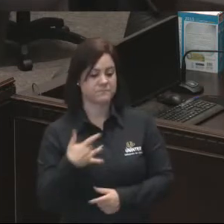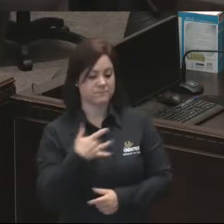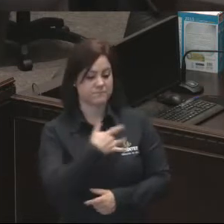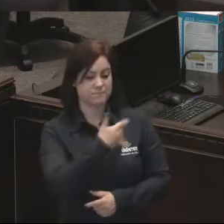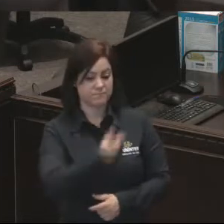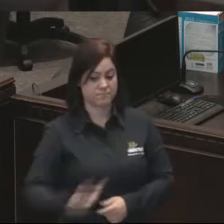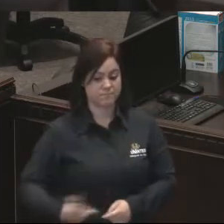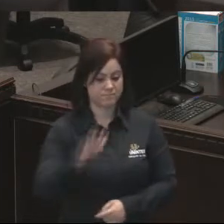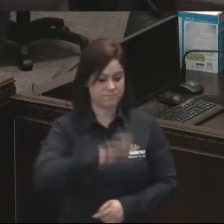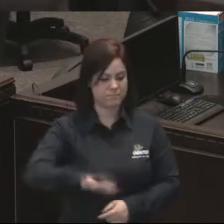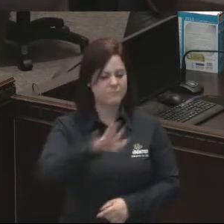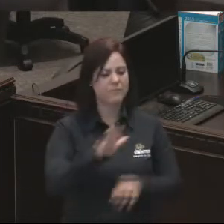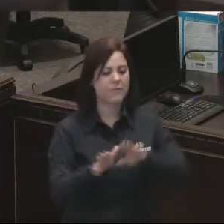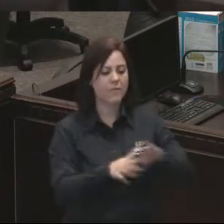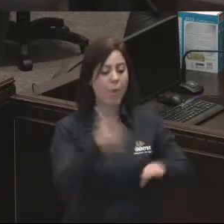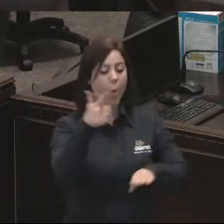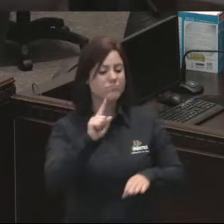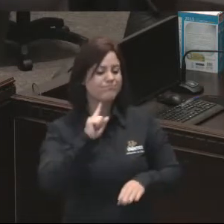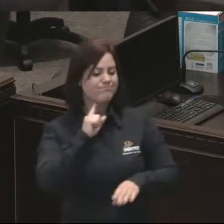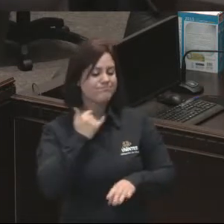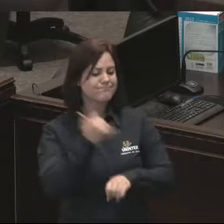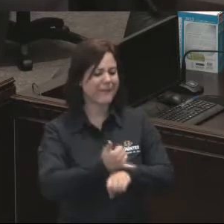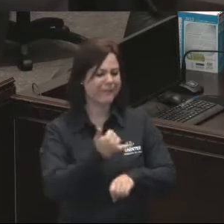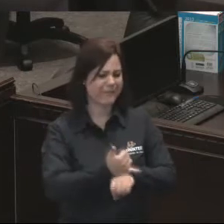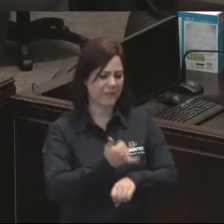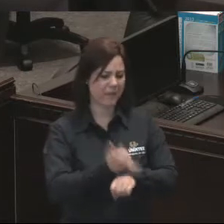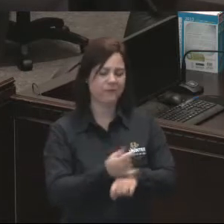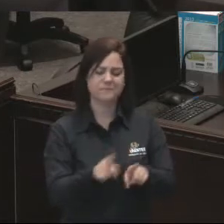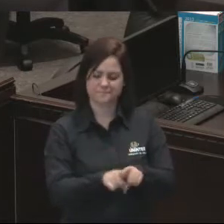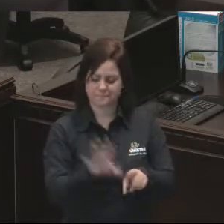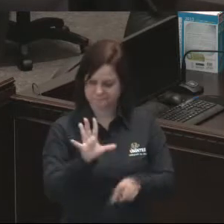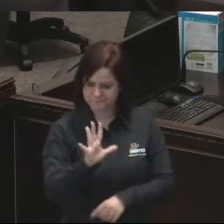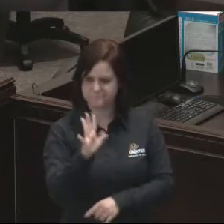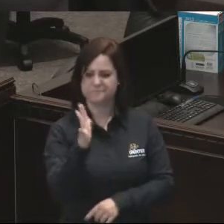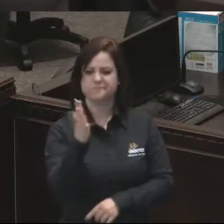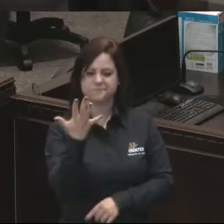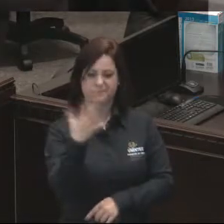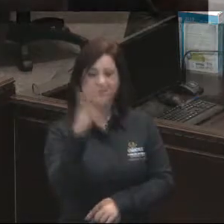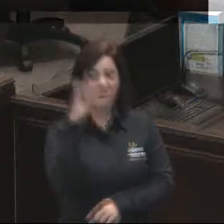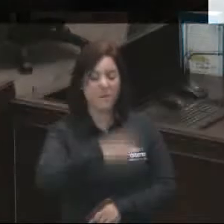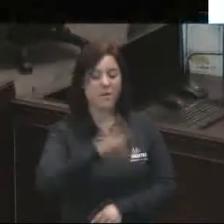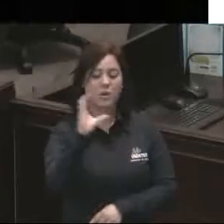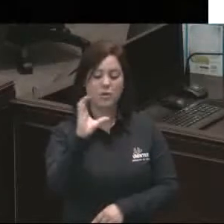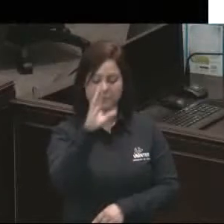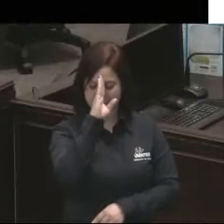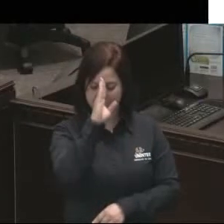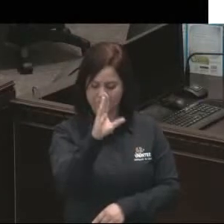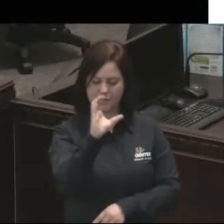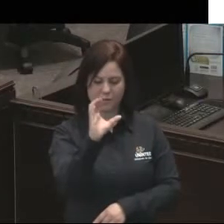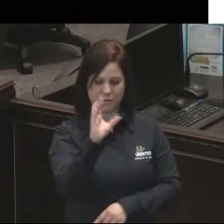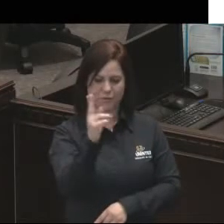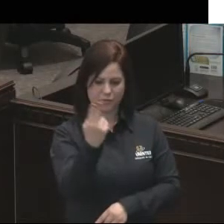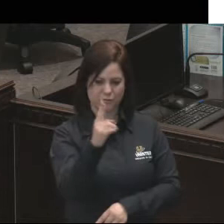os metais. Então, os metais também têm muita contaminação, né, por alguns metais, principalmente chumbo, cádmio, que